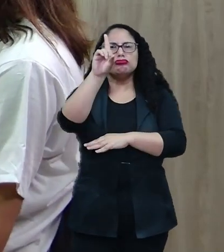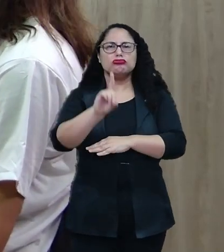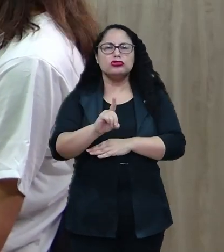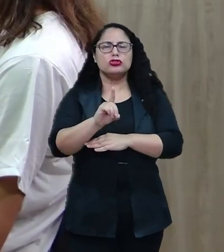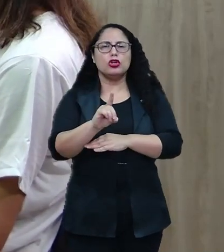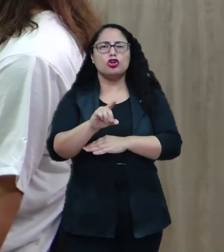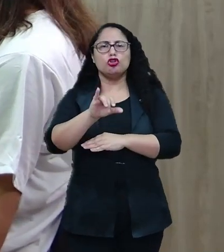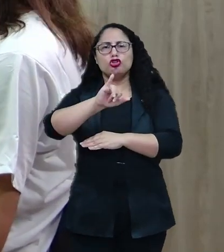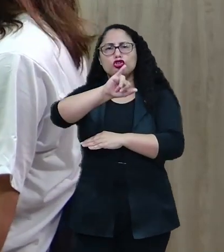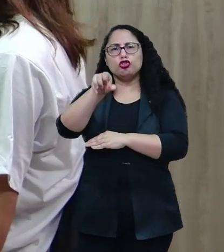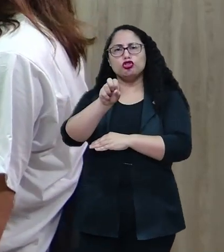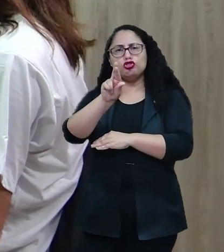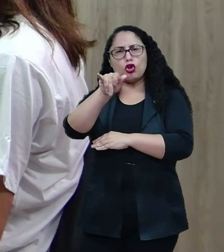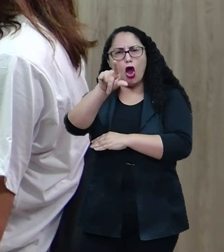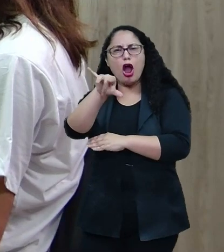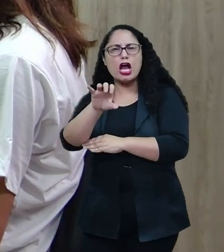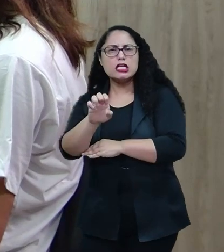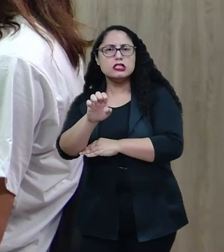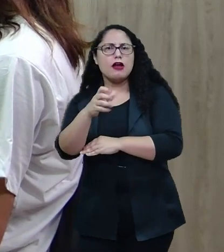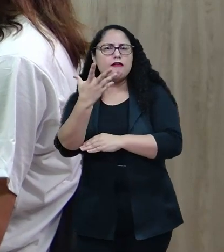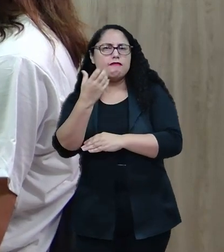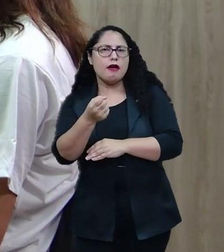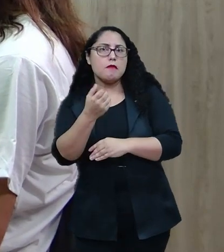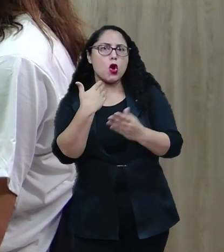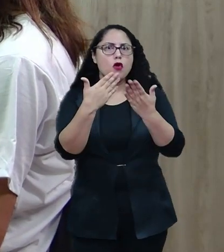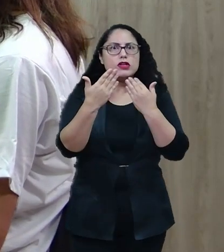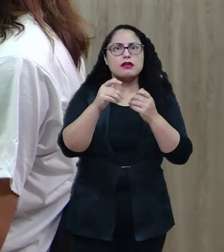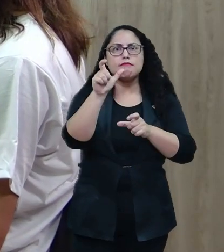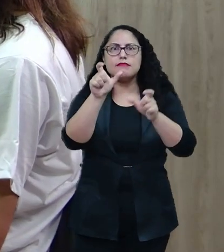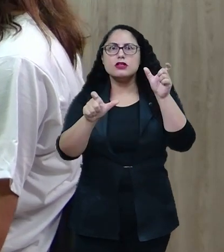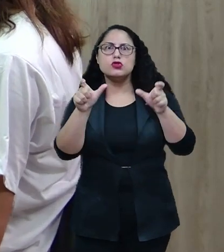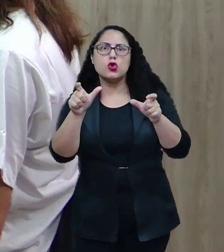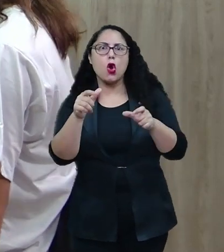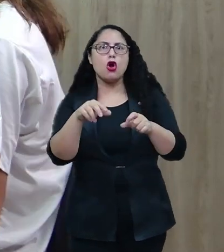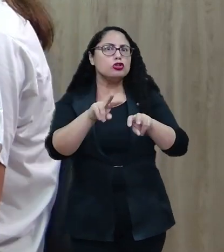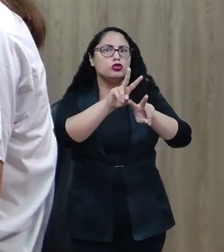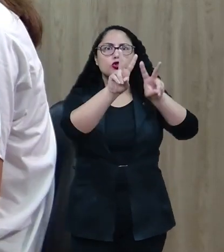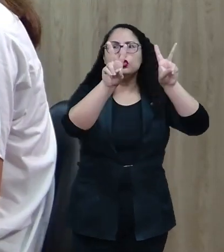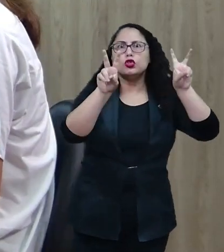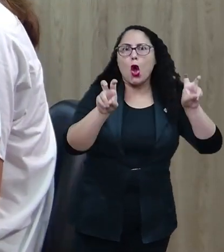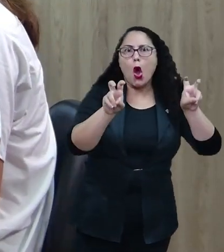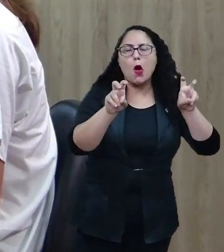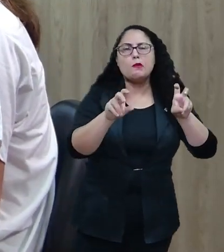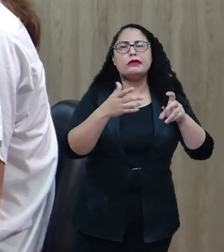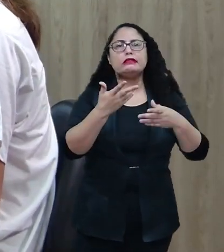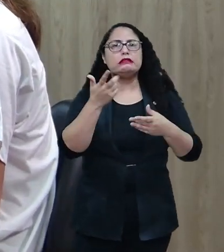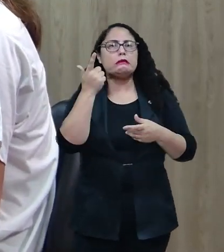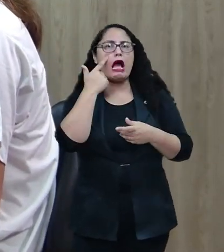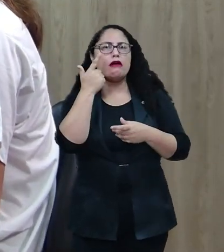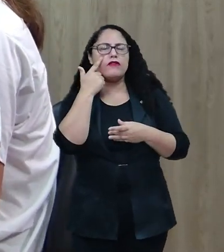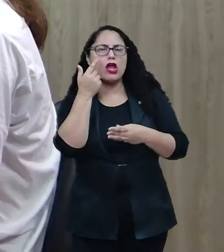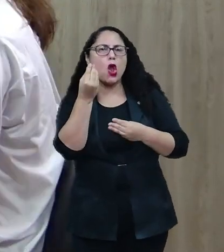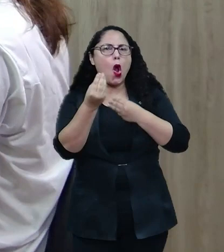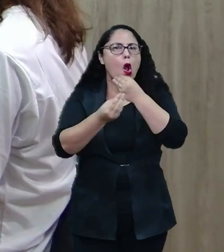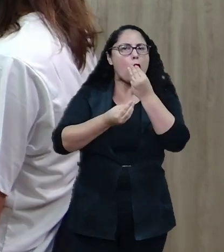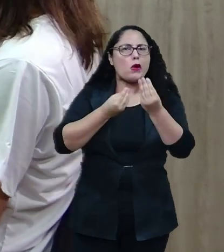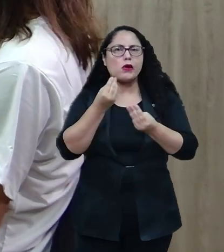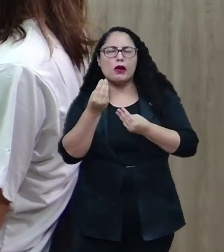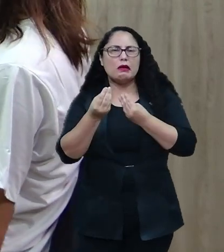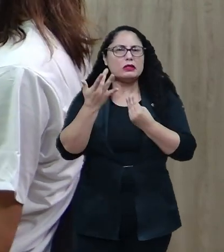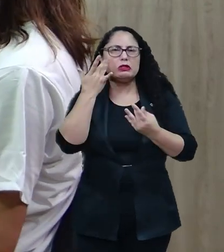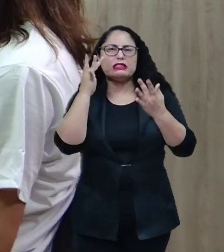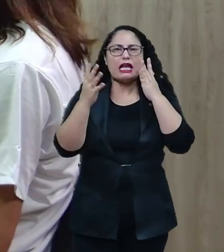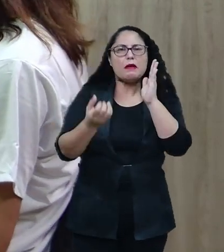o Jorge, né? Uhum. Vamos falar com alguém sobre isso e ver se tem como, sei